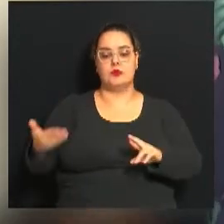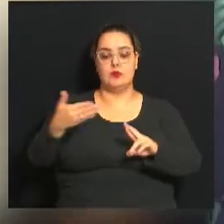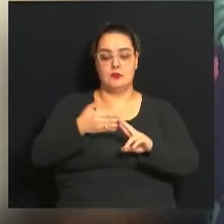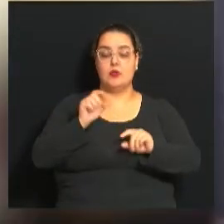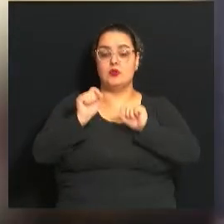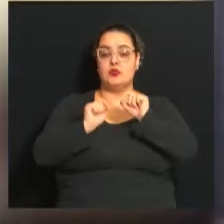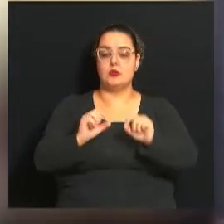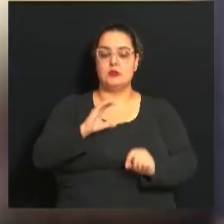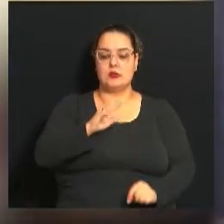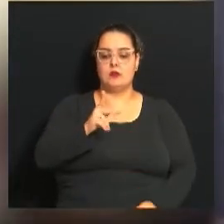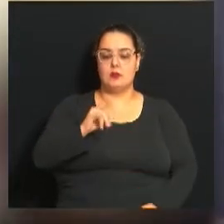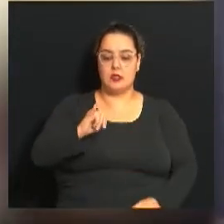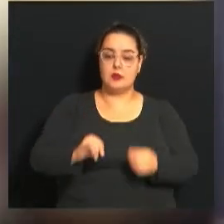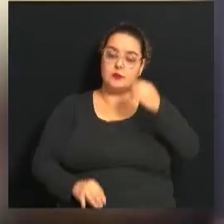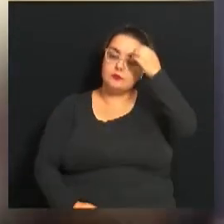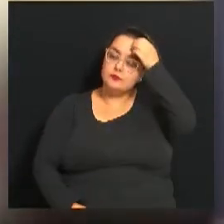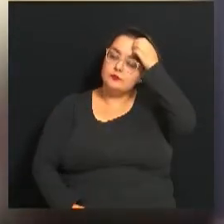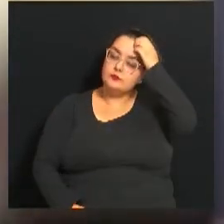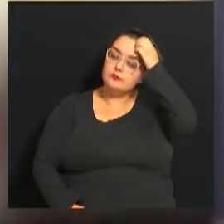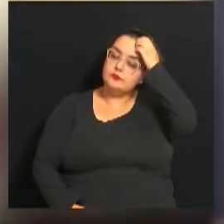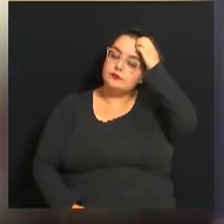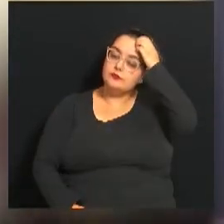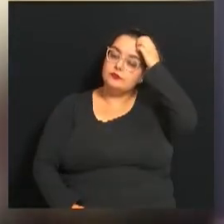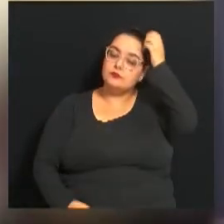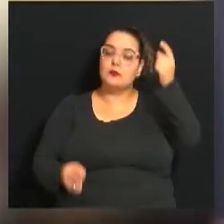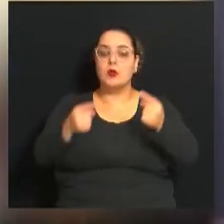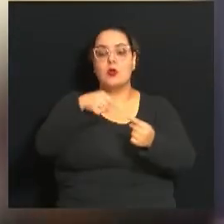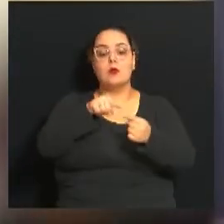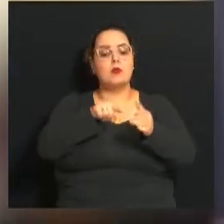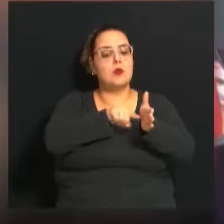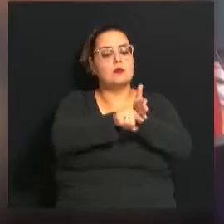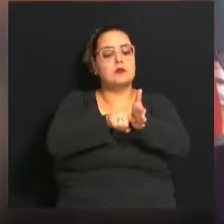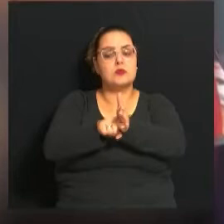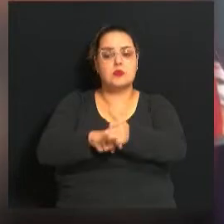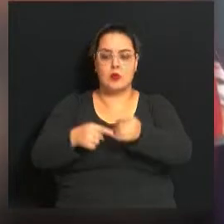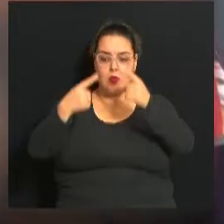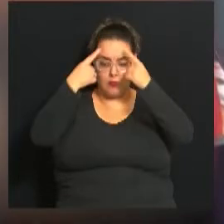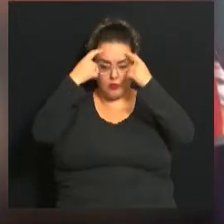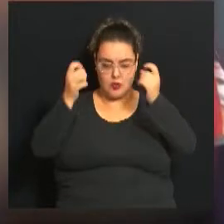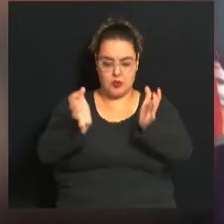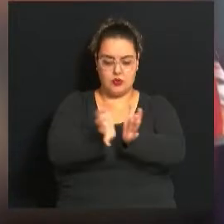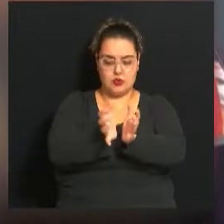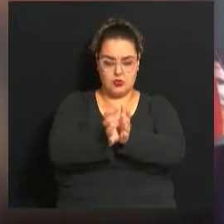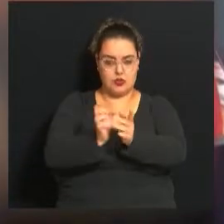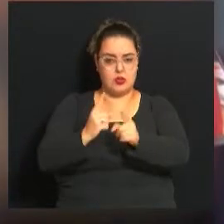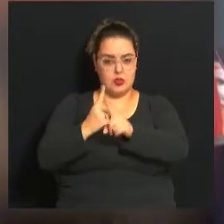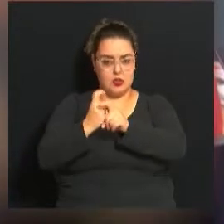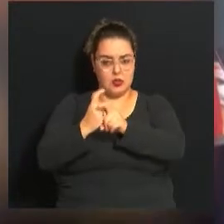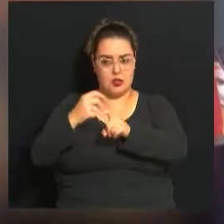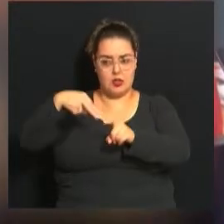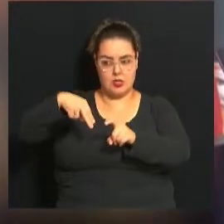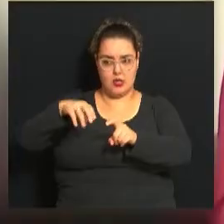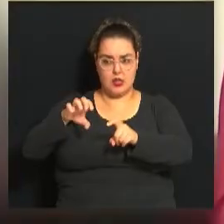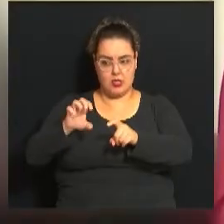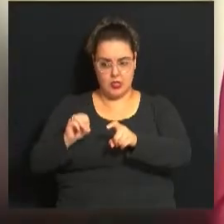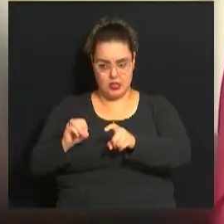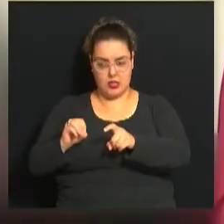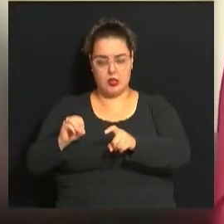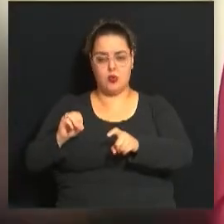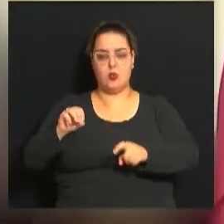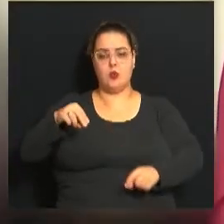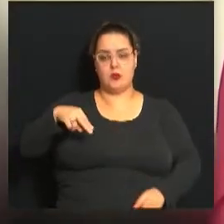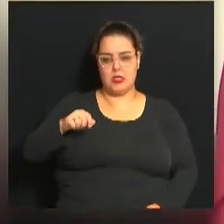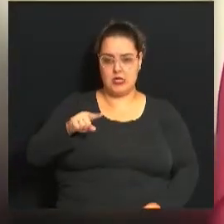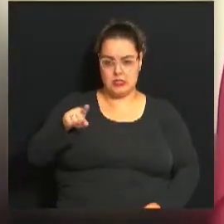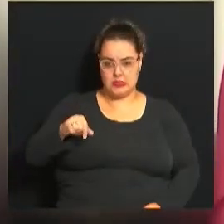de Inquérito com finalidade de investigar as ações violentas de grupos neonazistas e fascistas em Campinas. A presidente